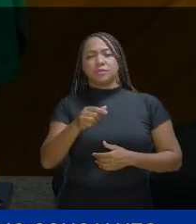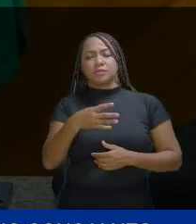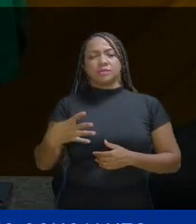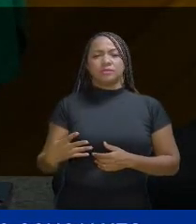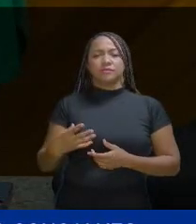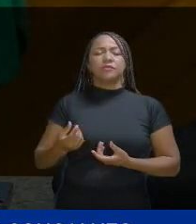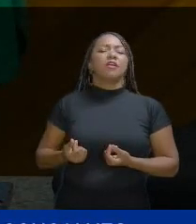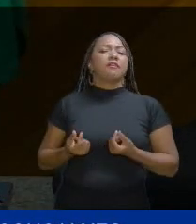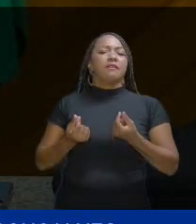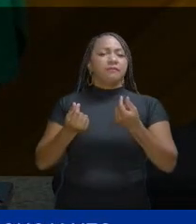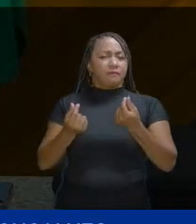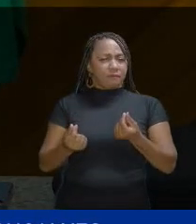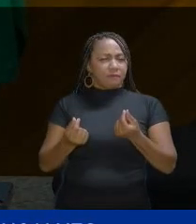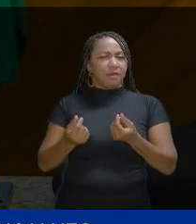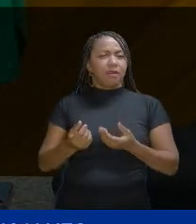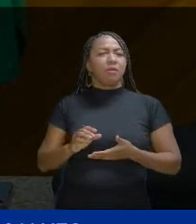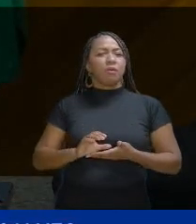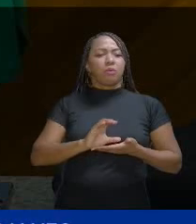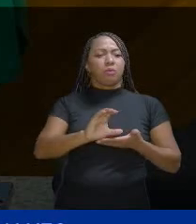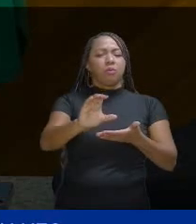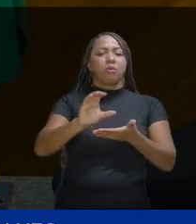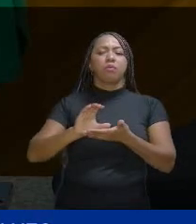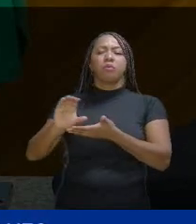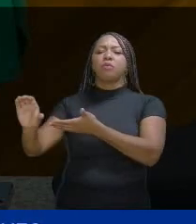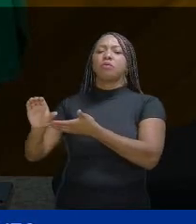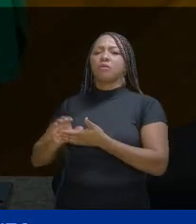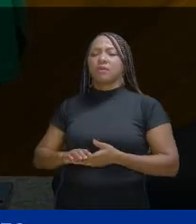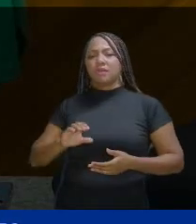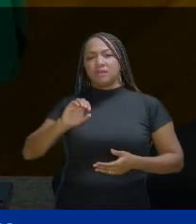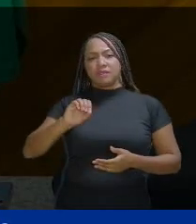valor desta doação em si representa apenas